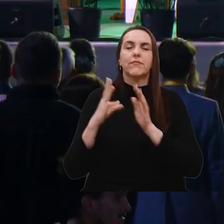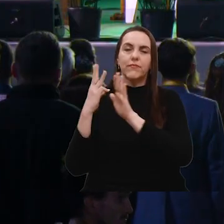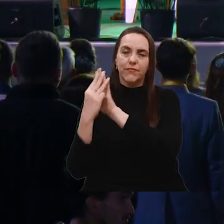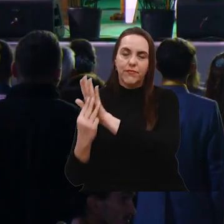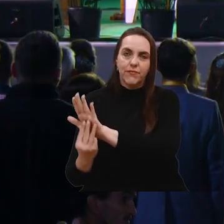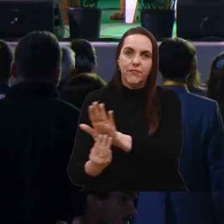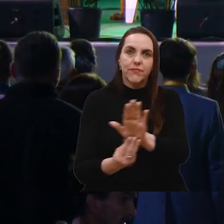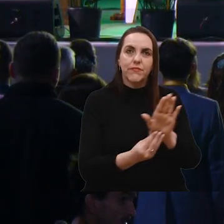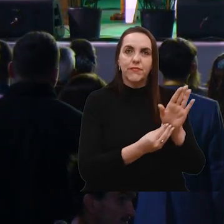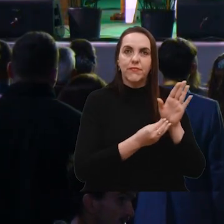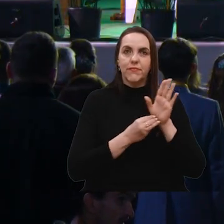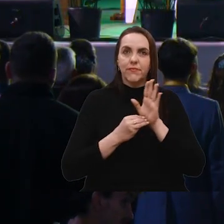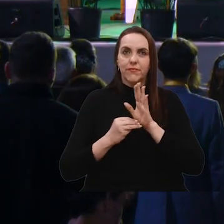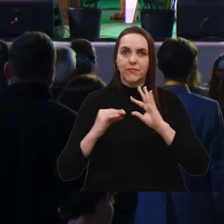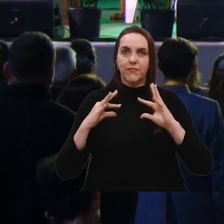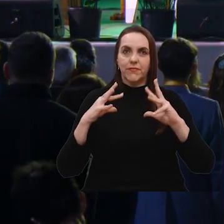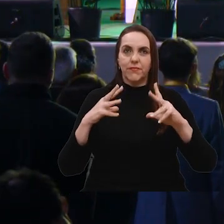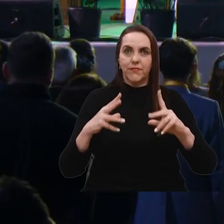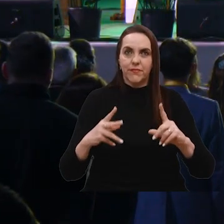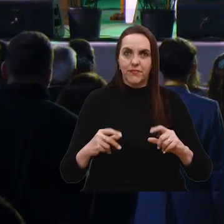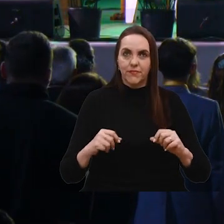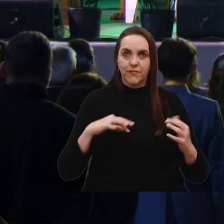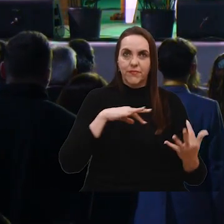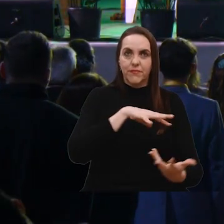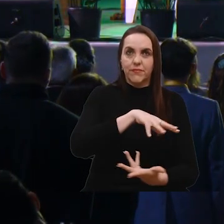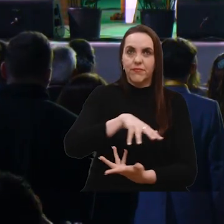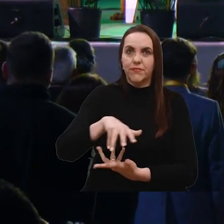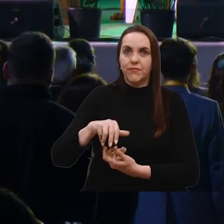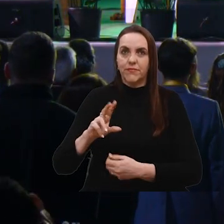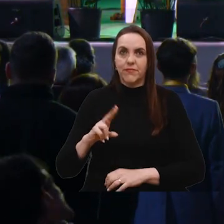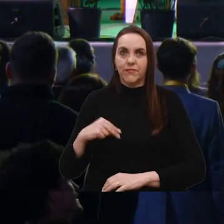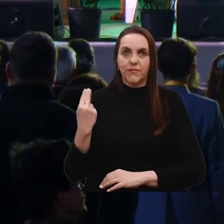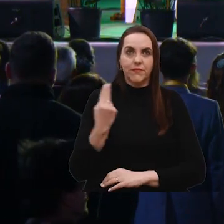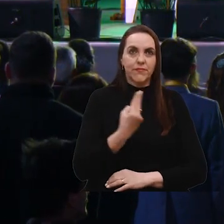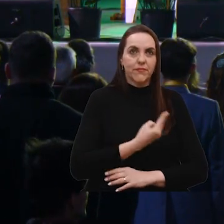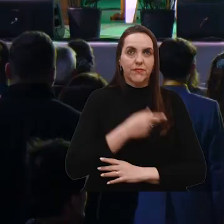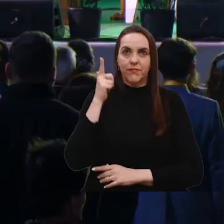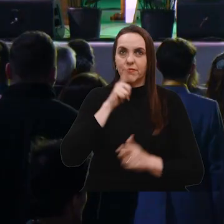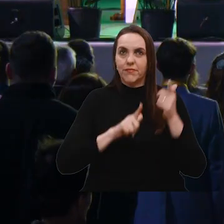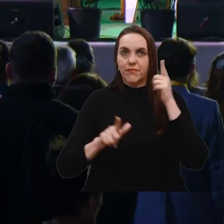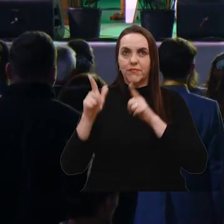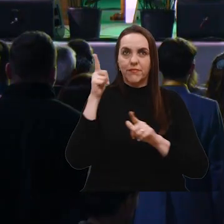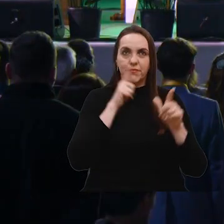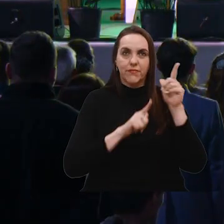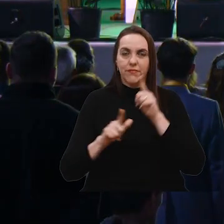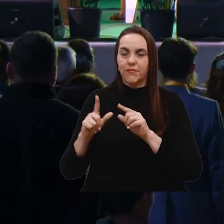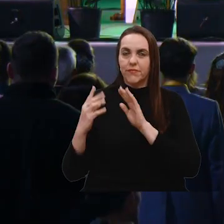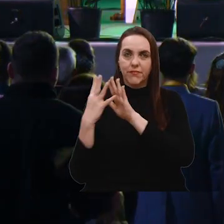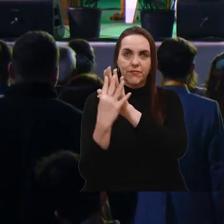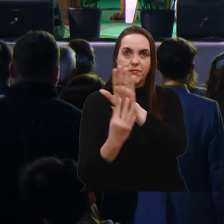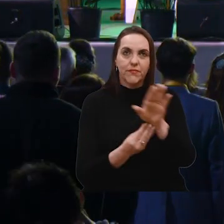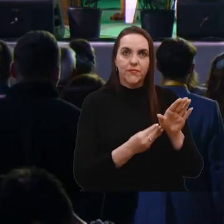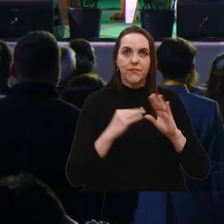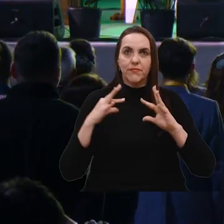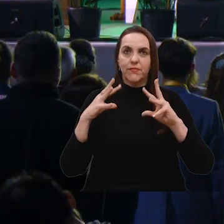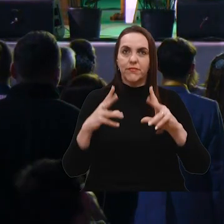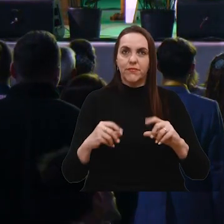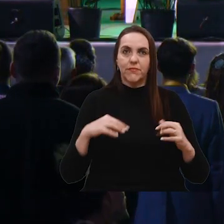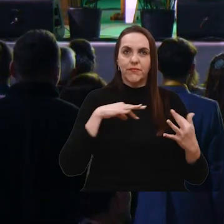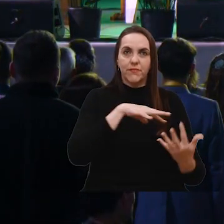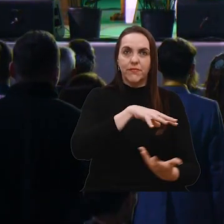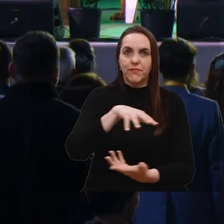de modelo a toda a terra, de modelo a toda a terra.